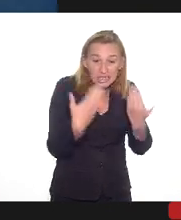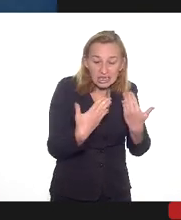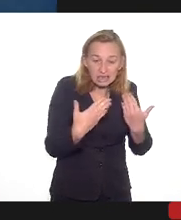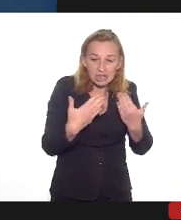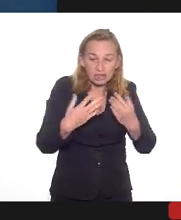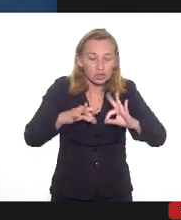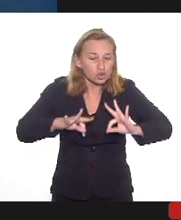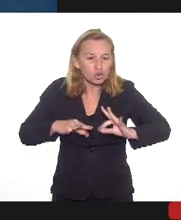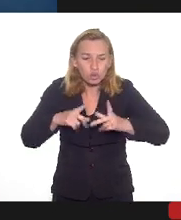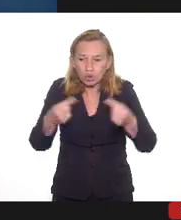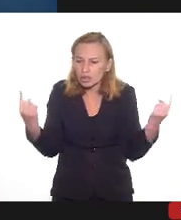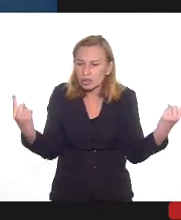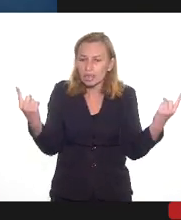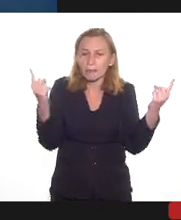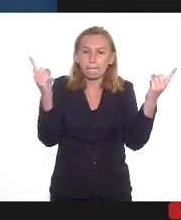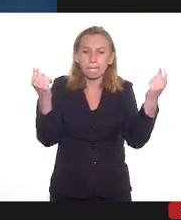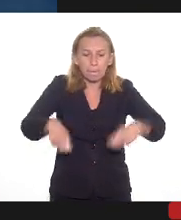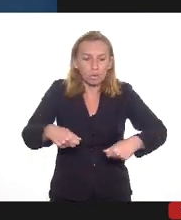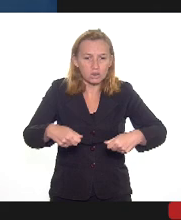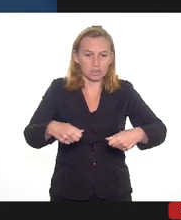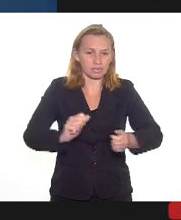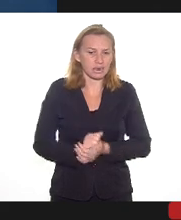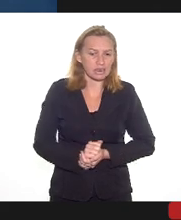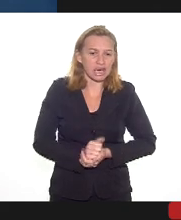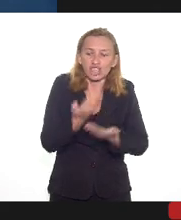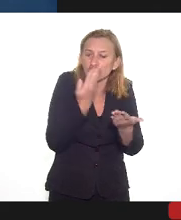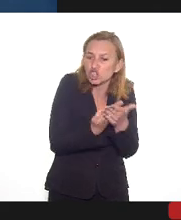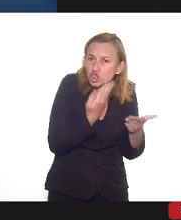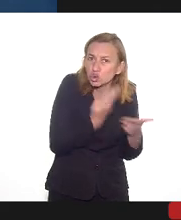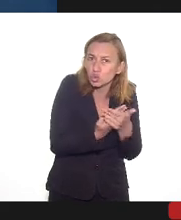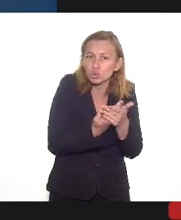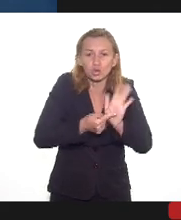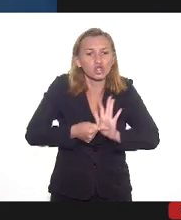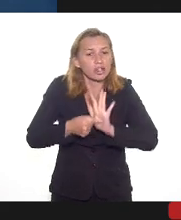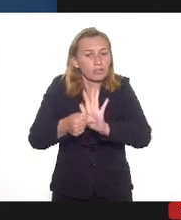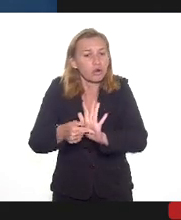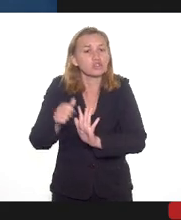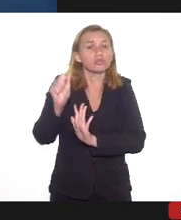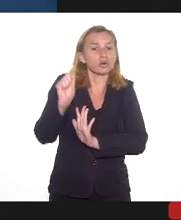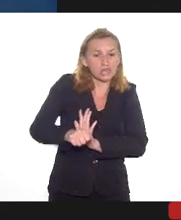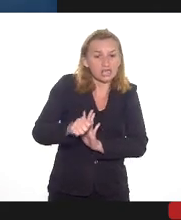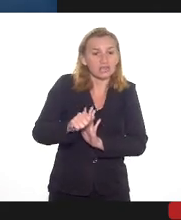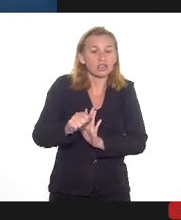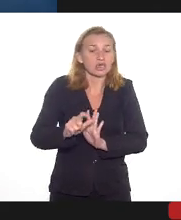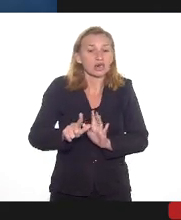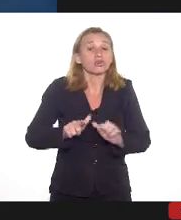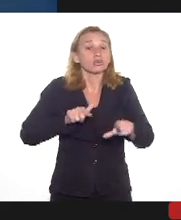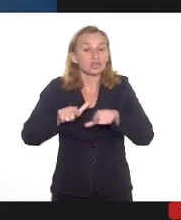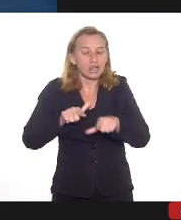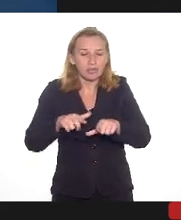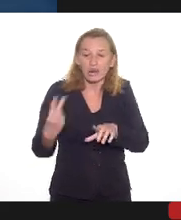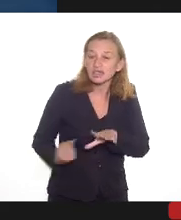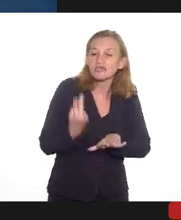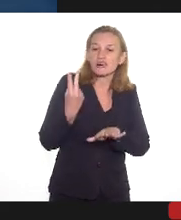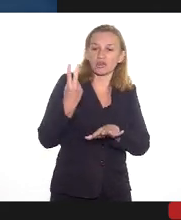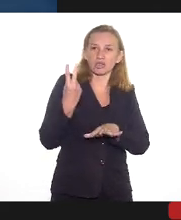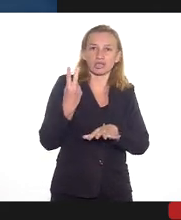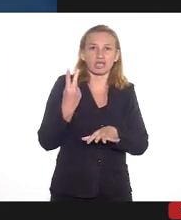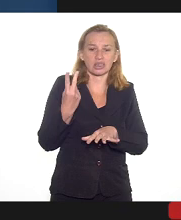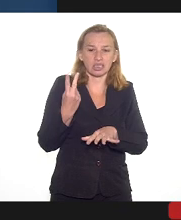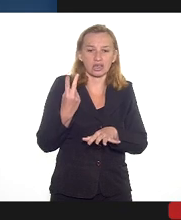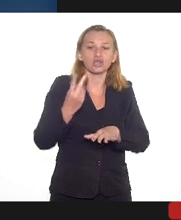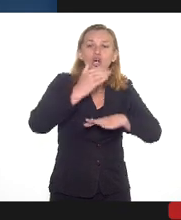um leque de possibilidades, estudos que tornam possíveis as ações de valorização